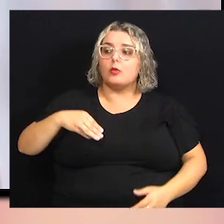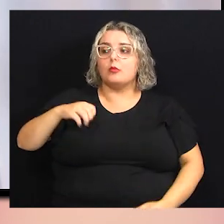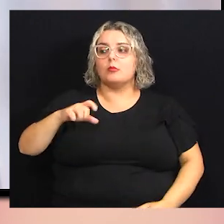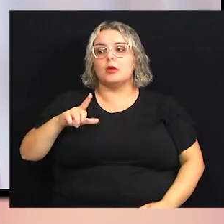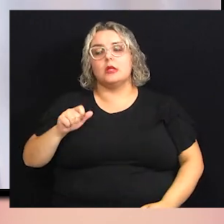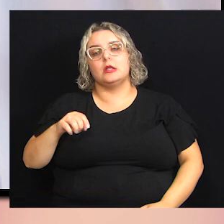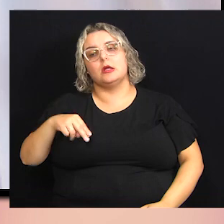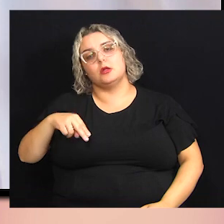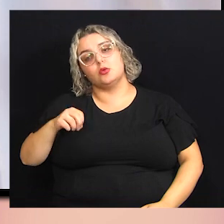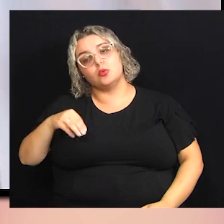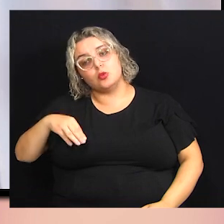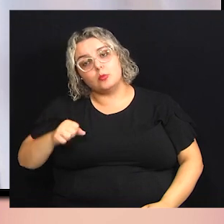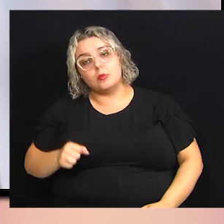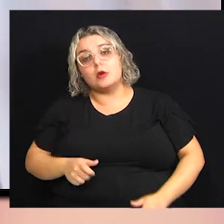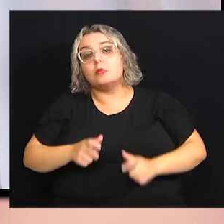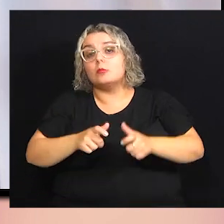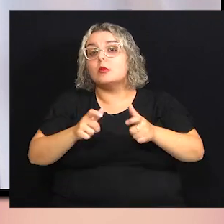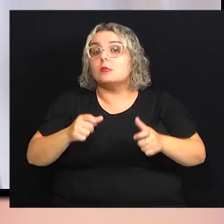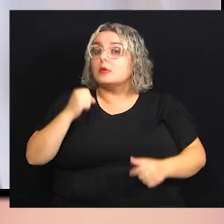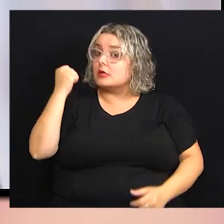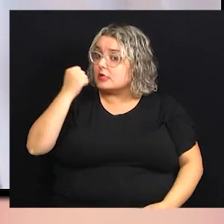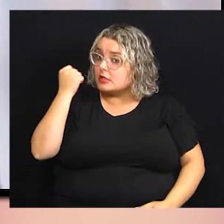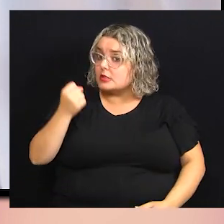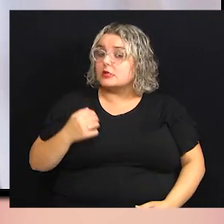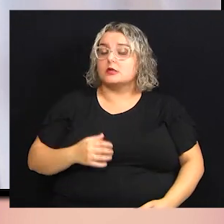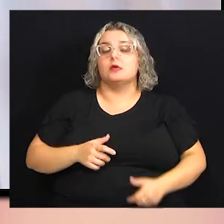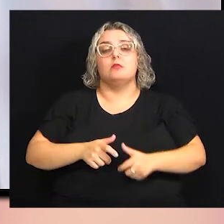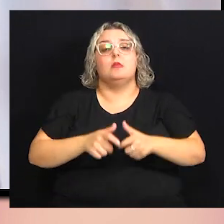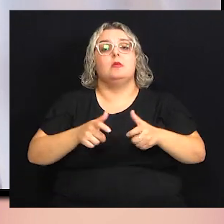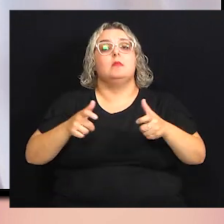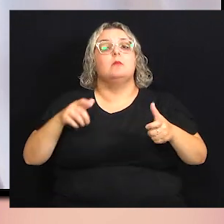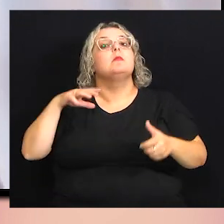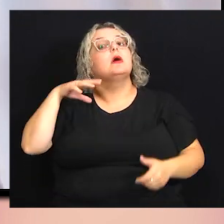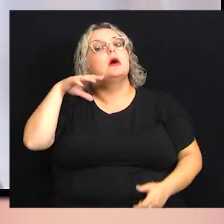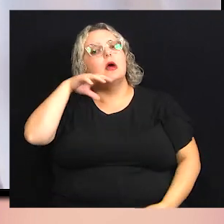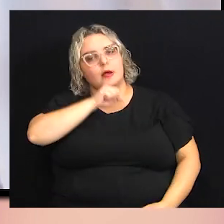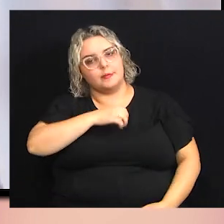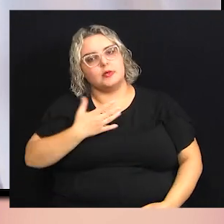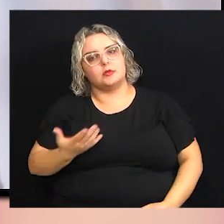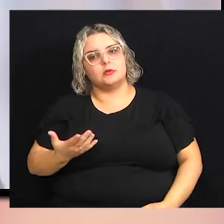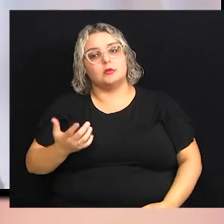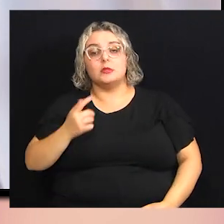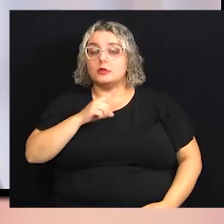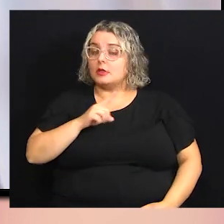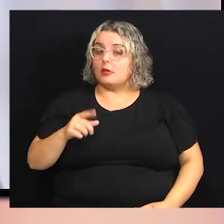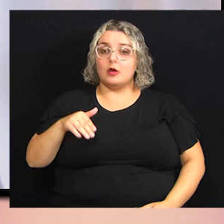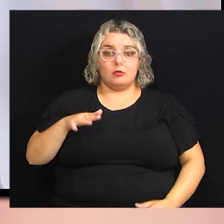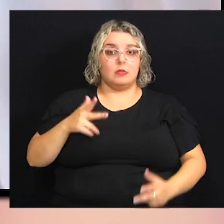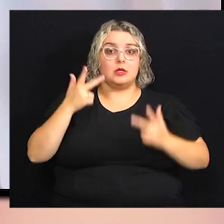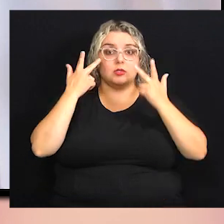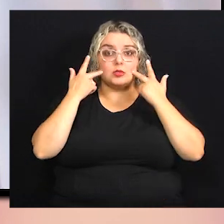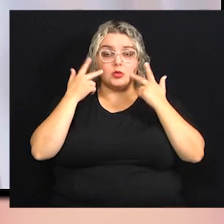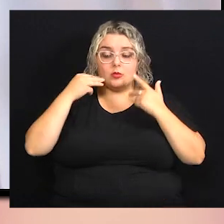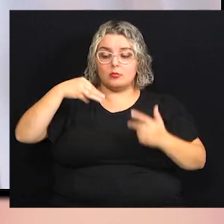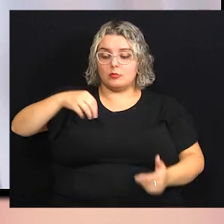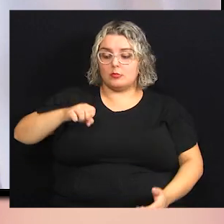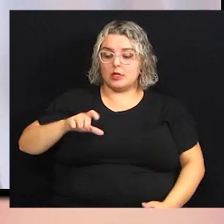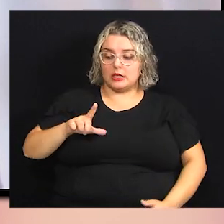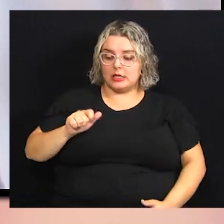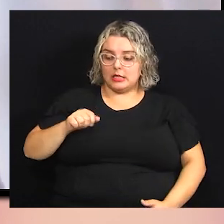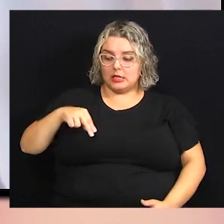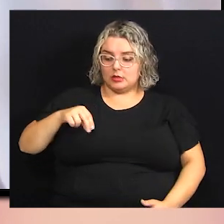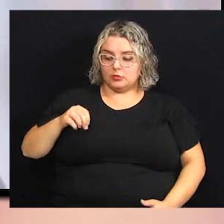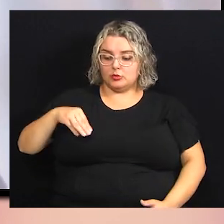O melanoma tende a ser um tumor mais agressivo e com crescimento mais rápido. Então, ele não é o mais comum. O